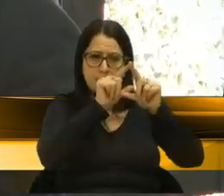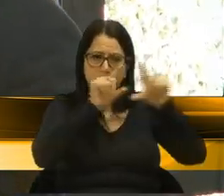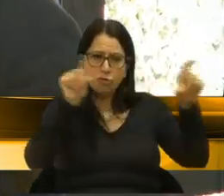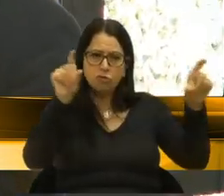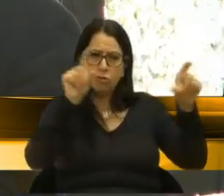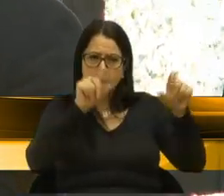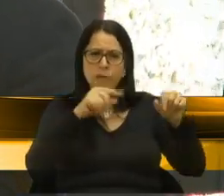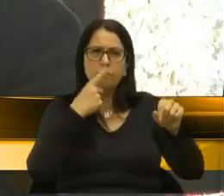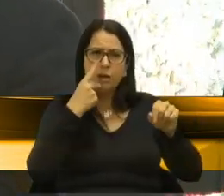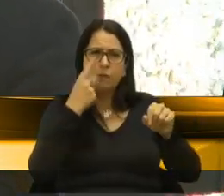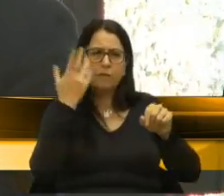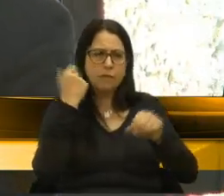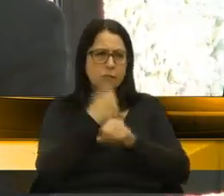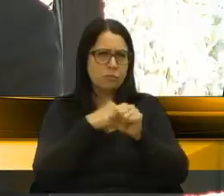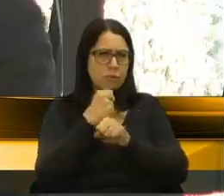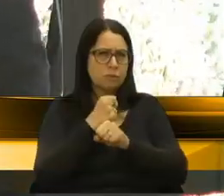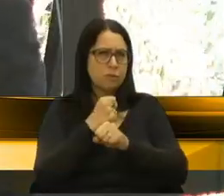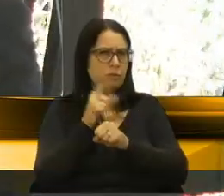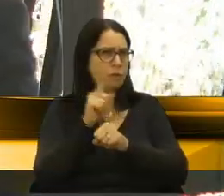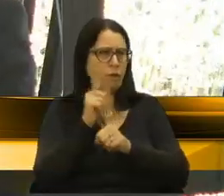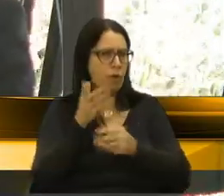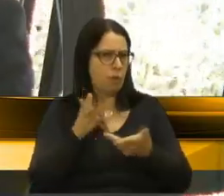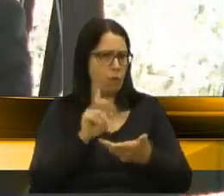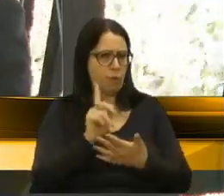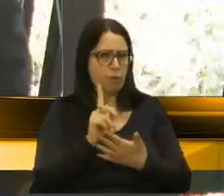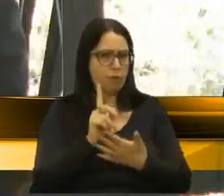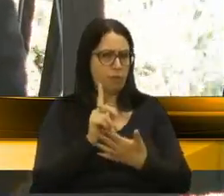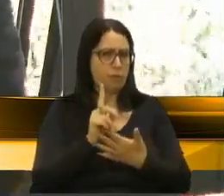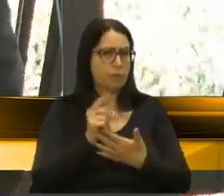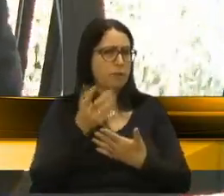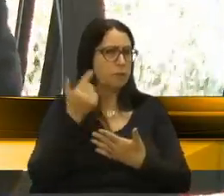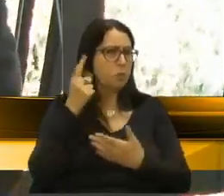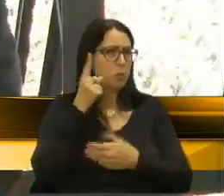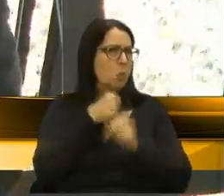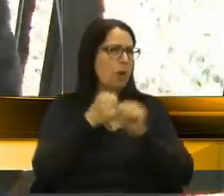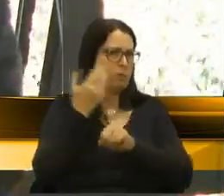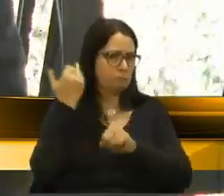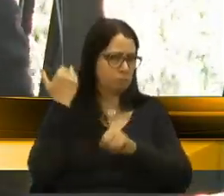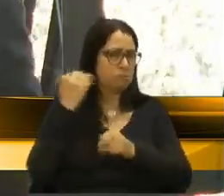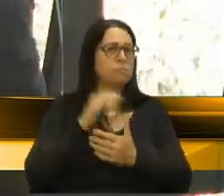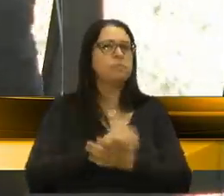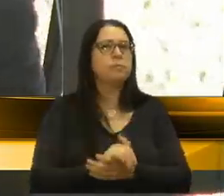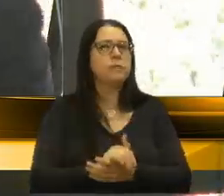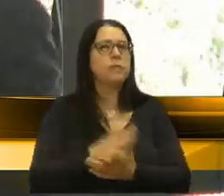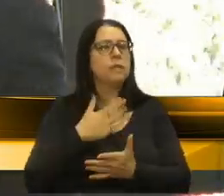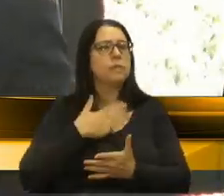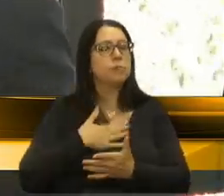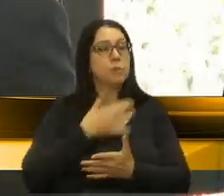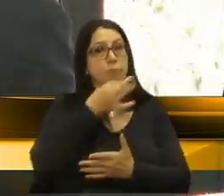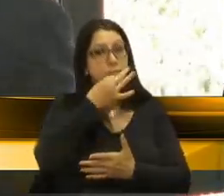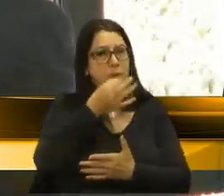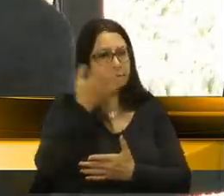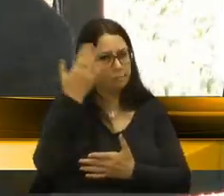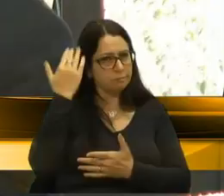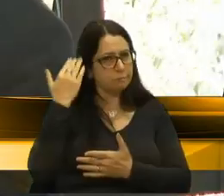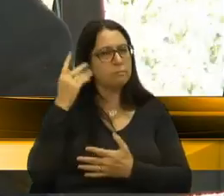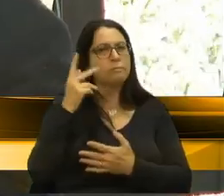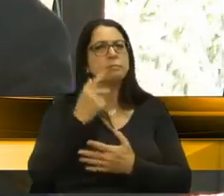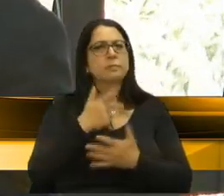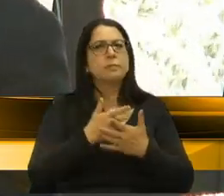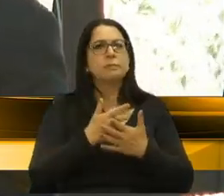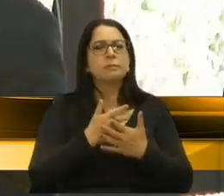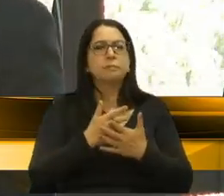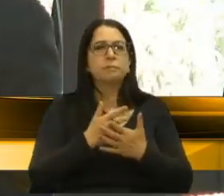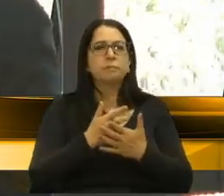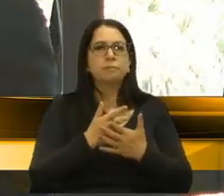eram os comentários daquele ano. Mas isso não foi agora. Isso foi há um ano atrás. E o meu posicionamento, naquela ocasião, foi de